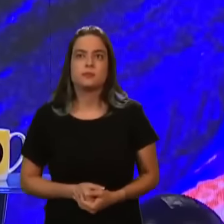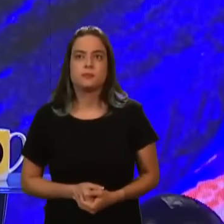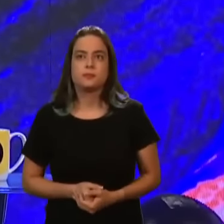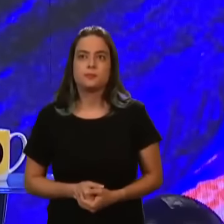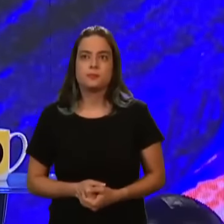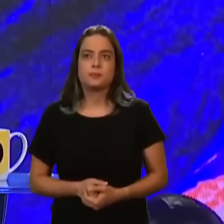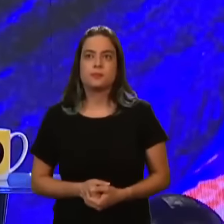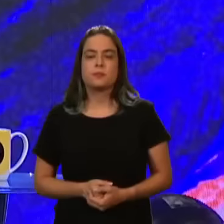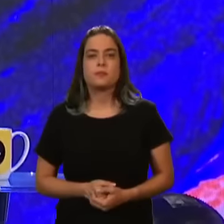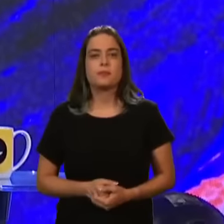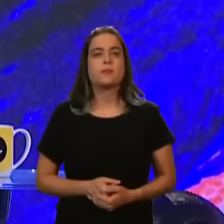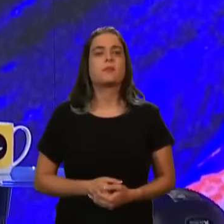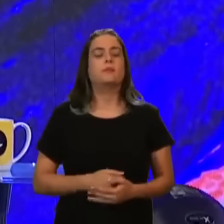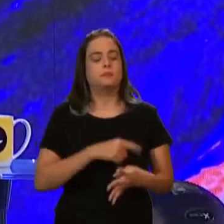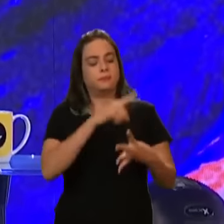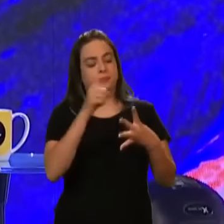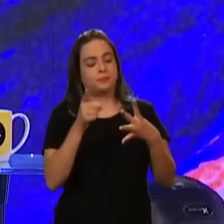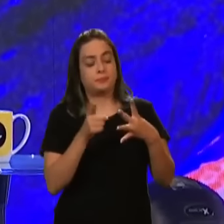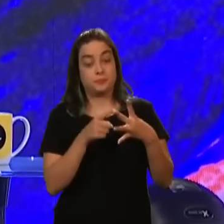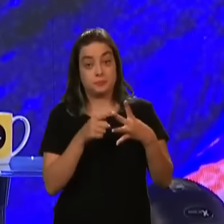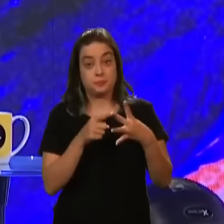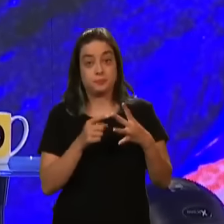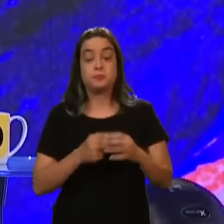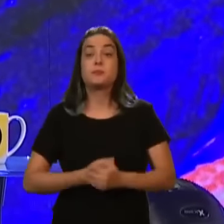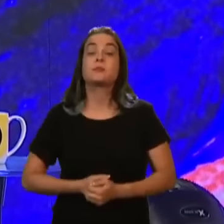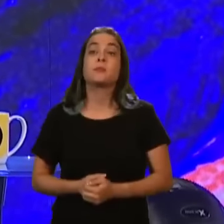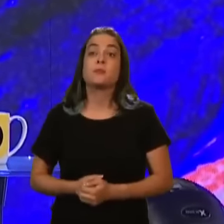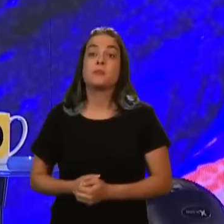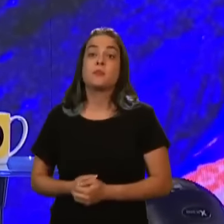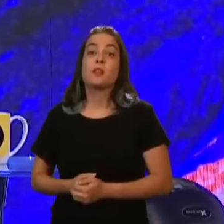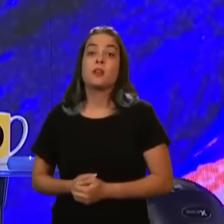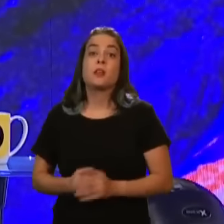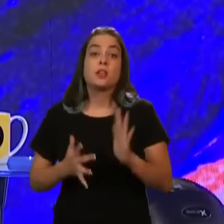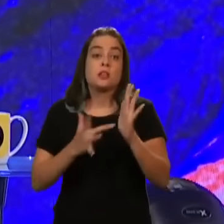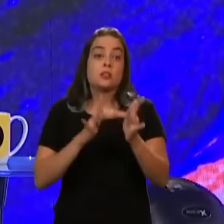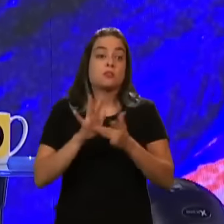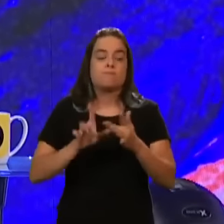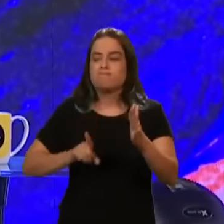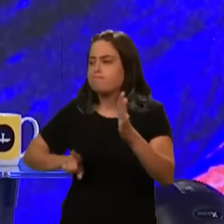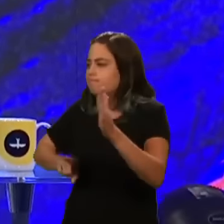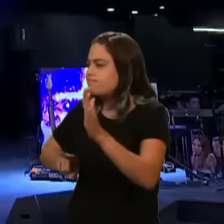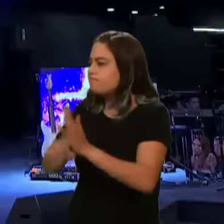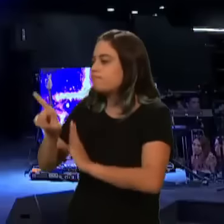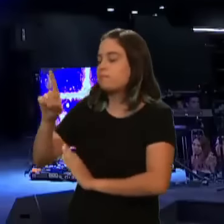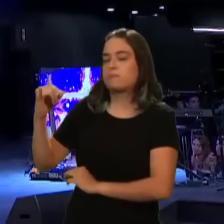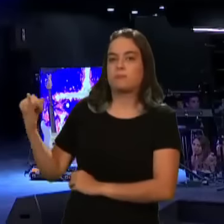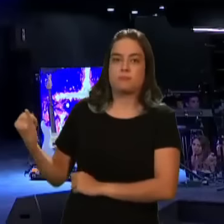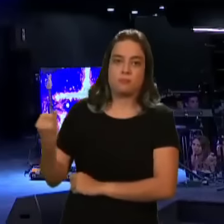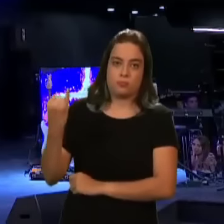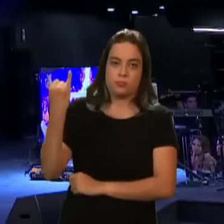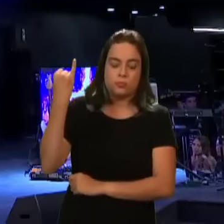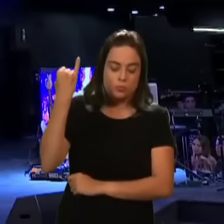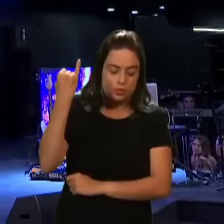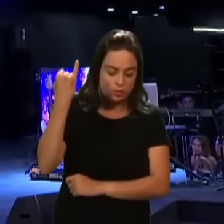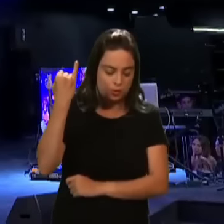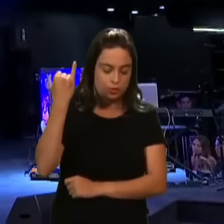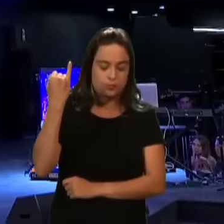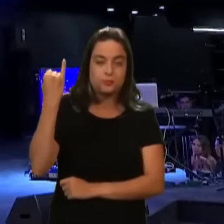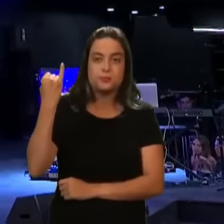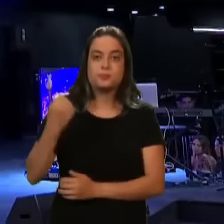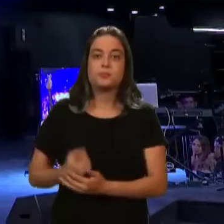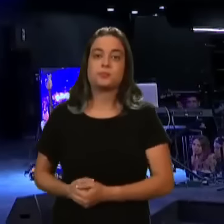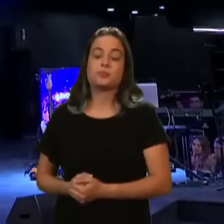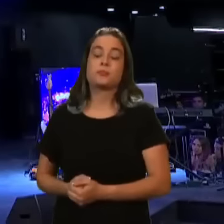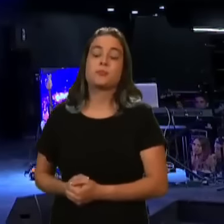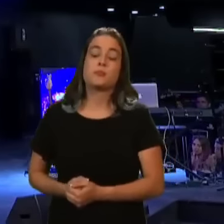Primeira coisa, Ele fez os dois seguir. Segunda, Ele lhes fez uma pergunta-chave. Isso aqui é o ponto central da fé